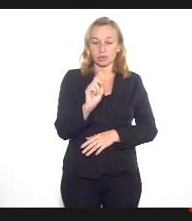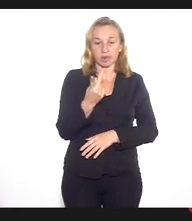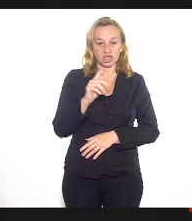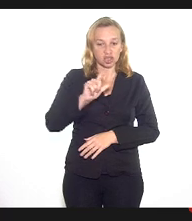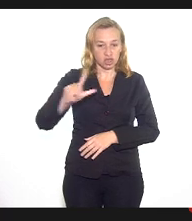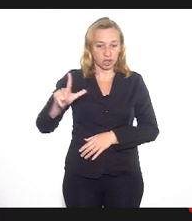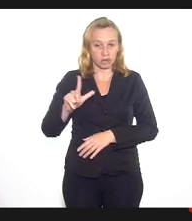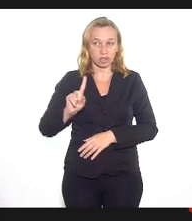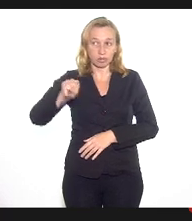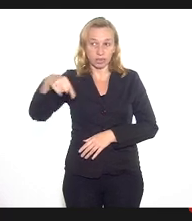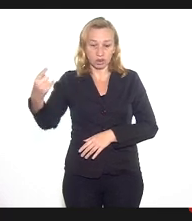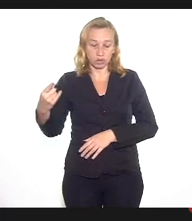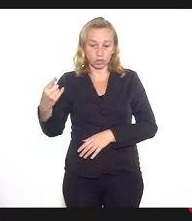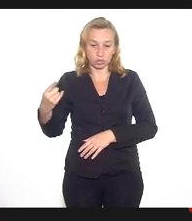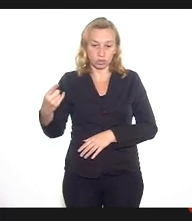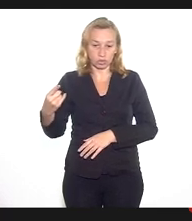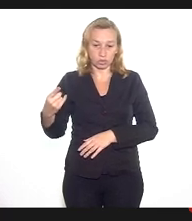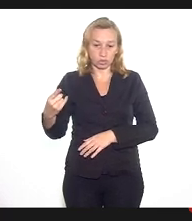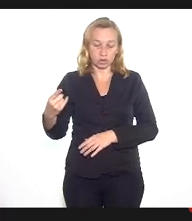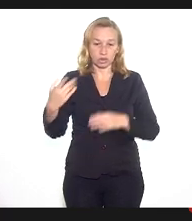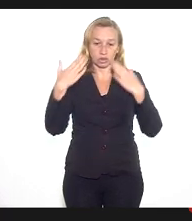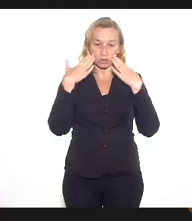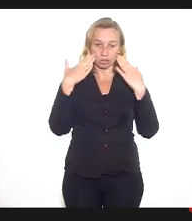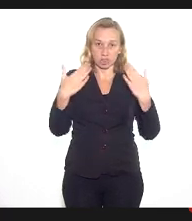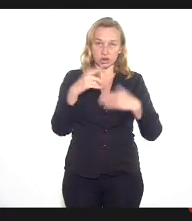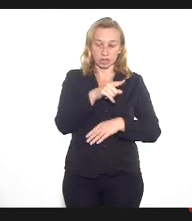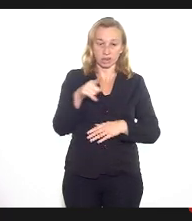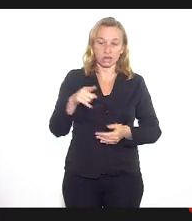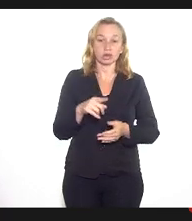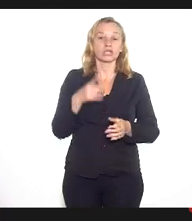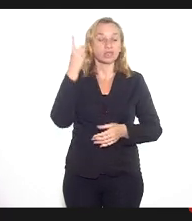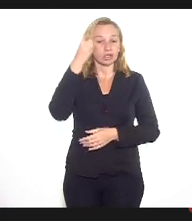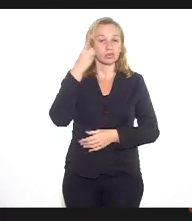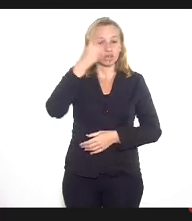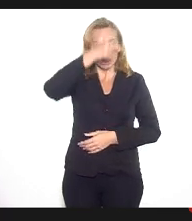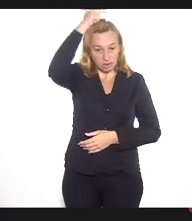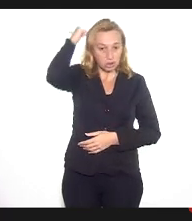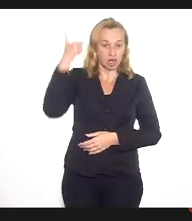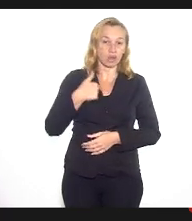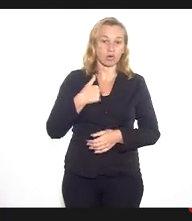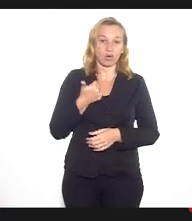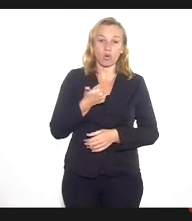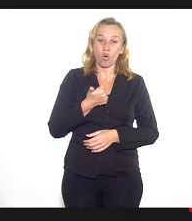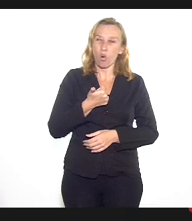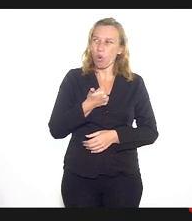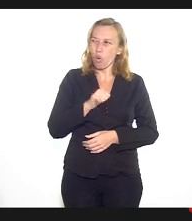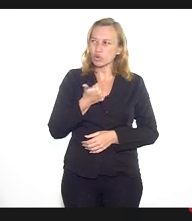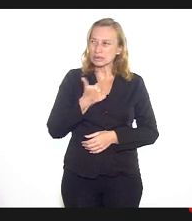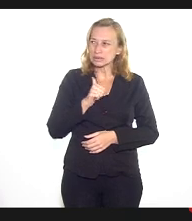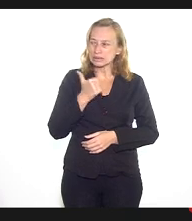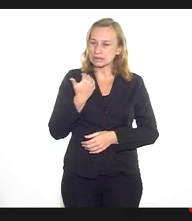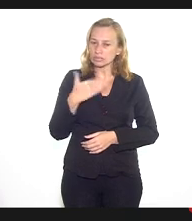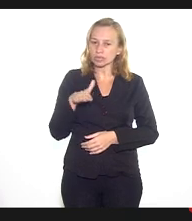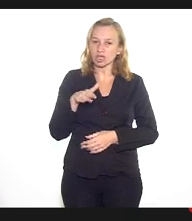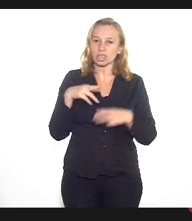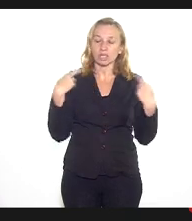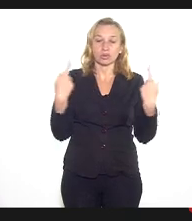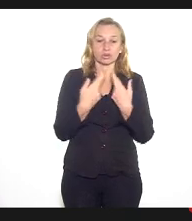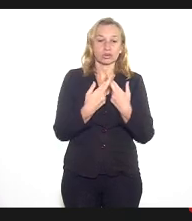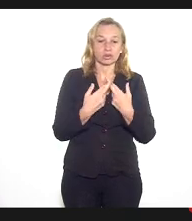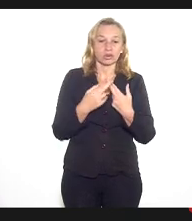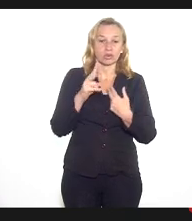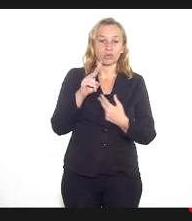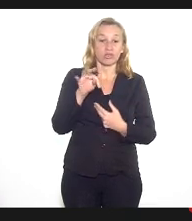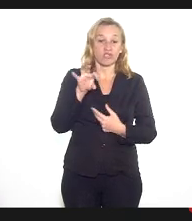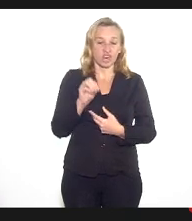para as demais que estão fazendo a apresentação. E, deputado Paulo, eu, às 11h30, tenho uma reunião sobre os vetos